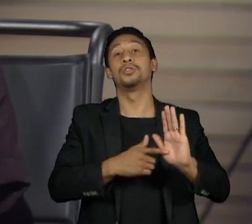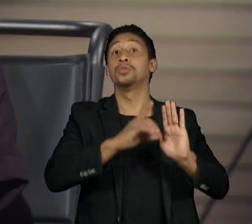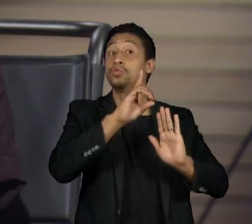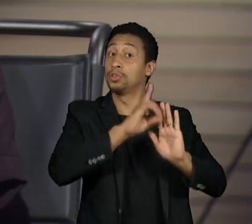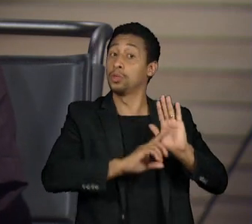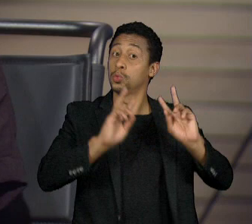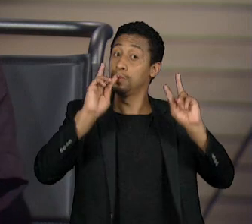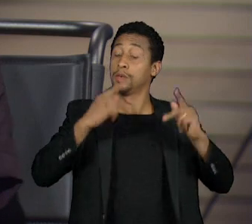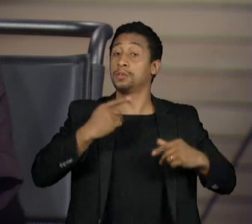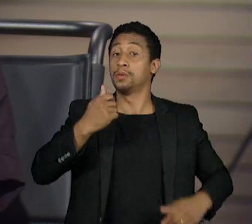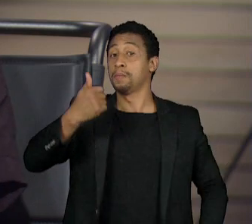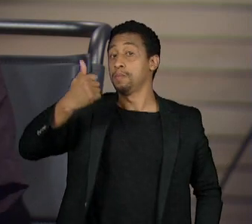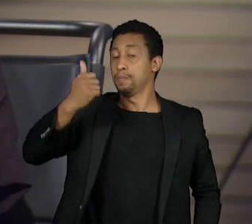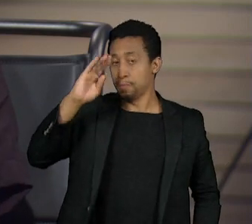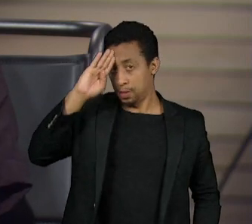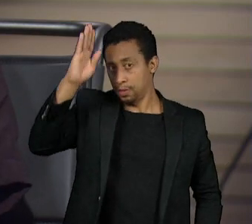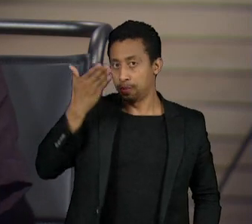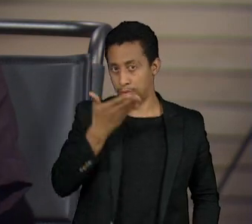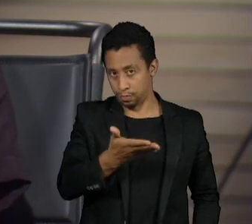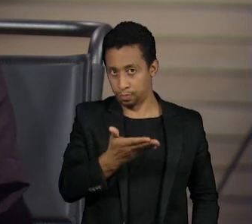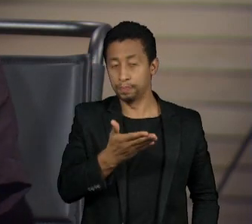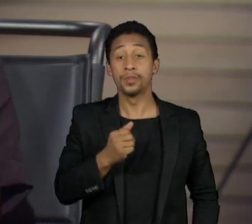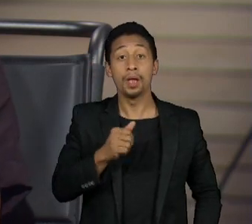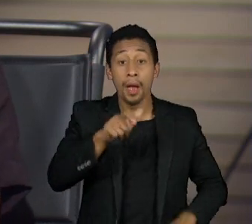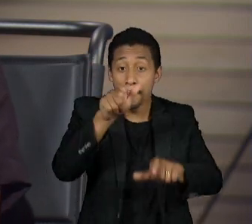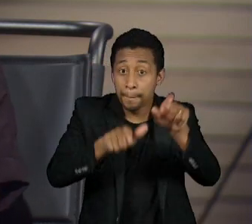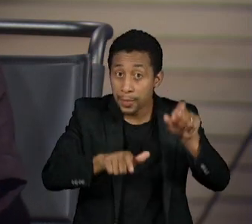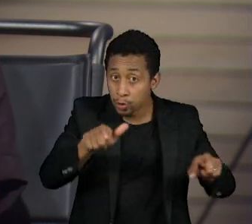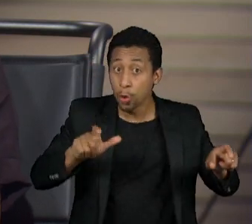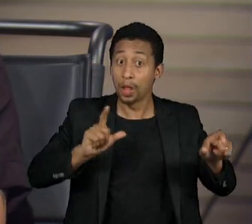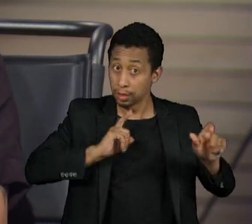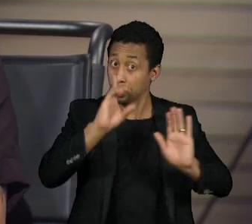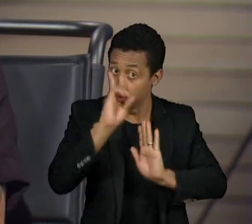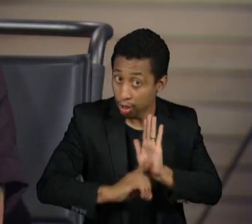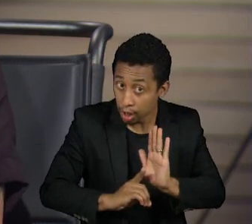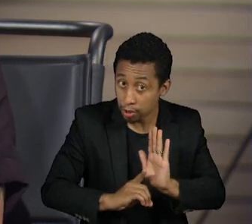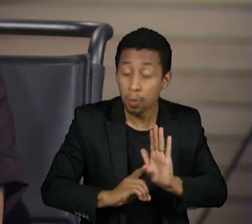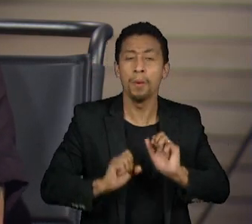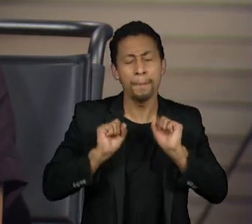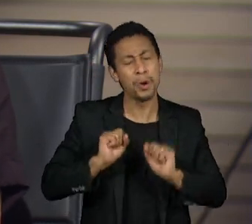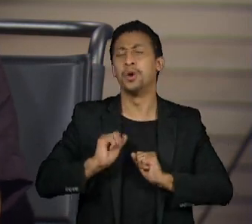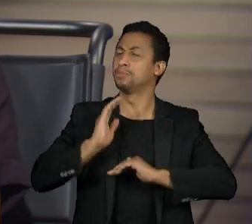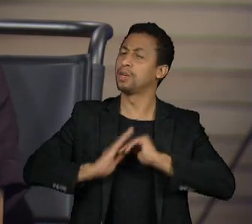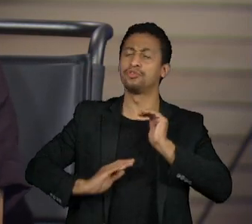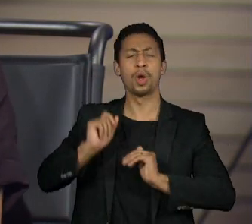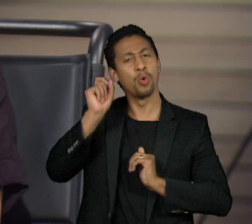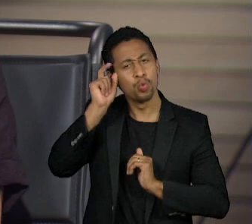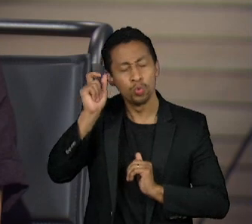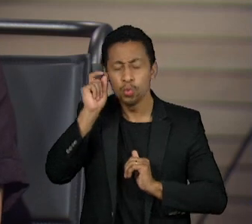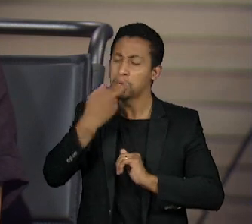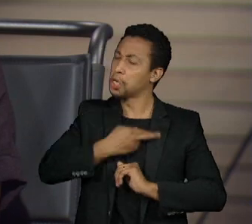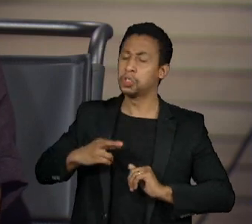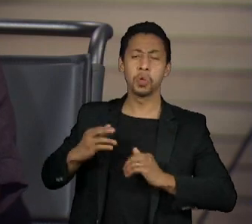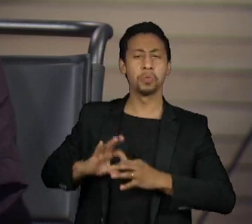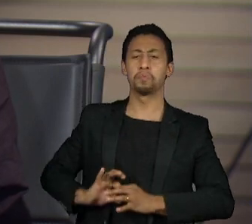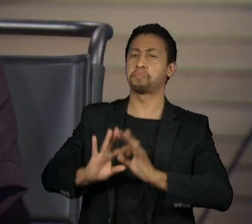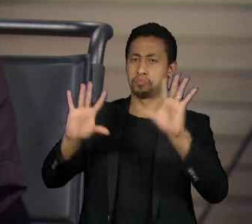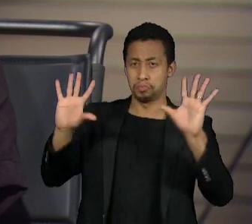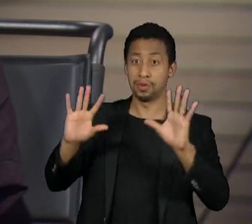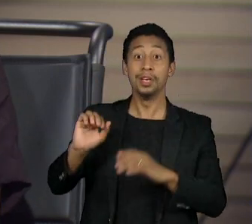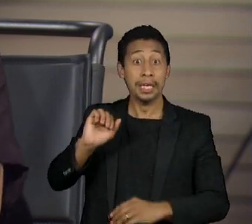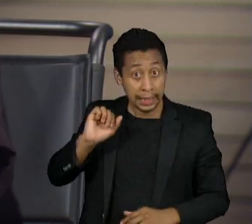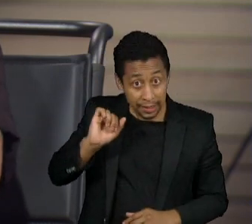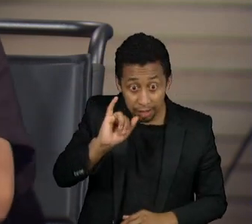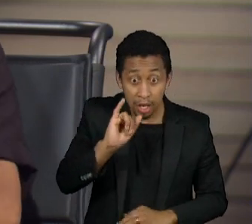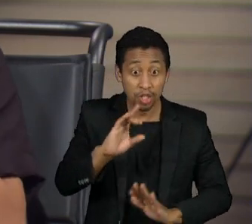humanos. No momento que todos os direitos dessa pessoa estão sendo respeitados, então essa é uma prática cultural que deve ser respeitada. Mas no momento em que